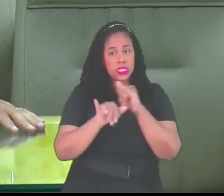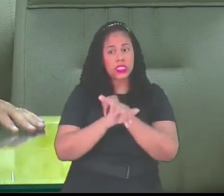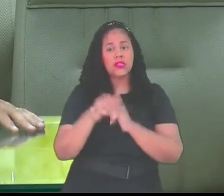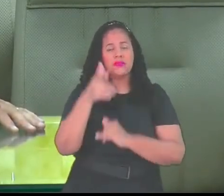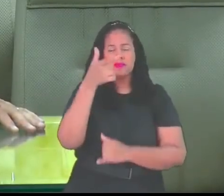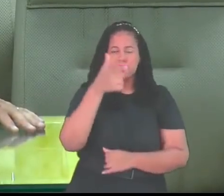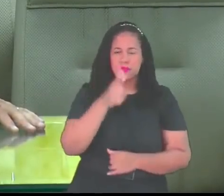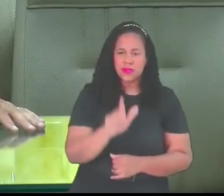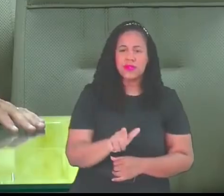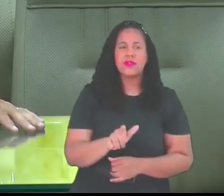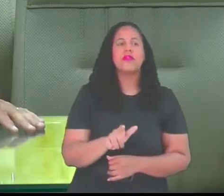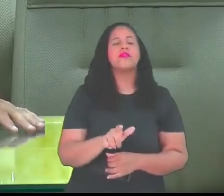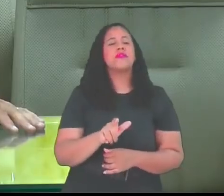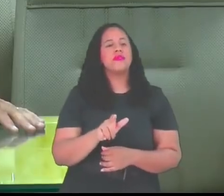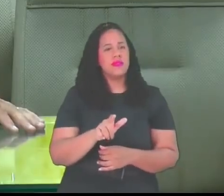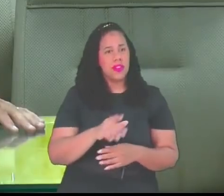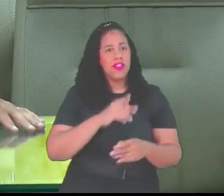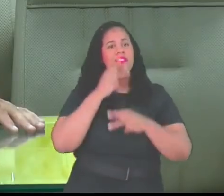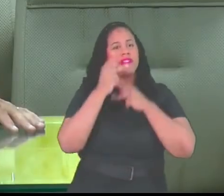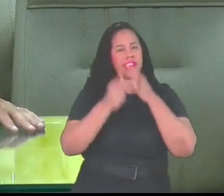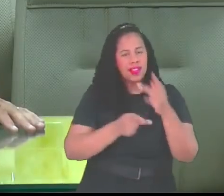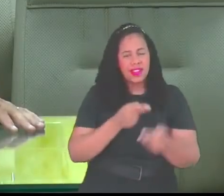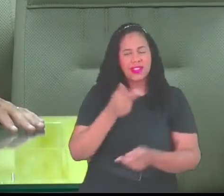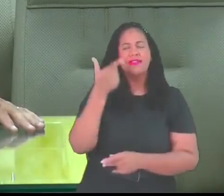uma vez, repetindo outra vez,